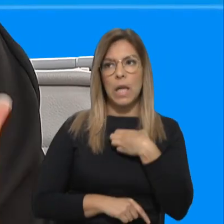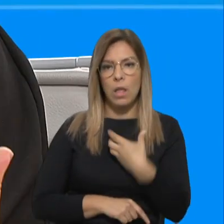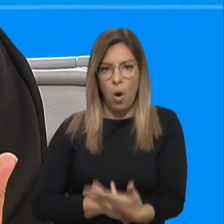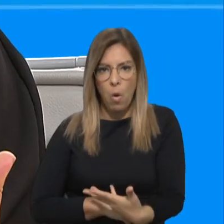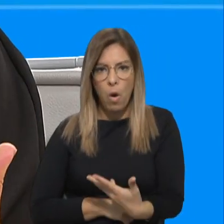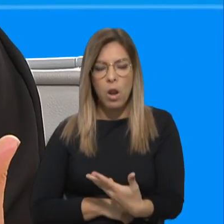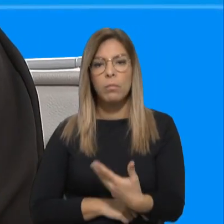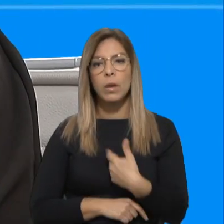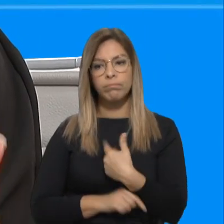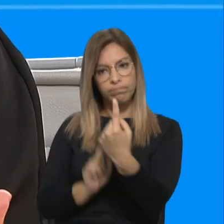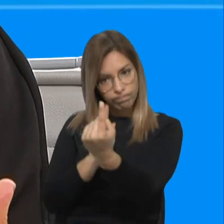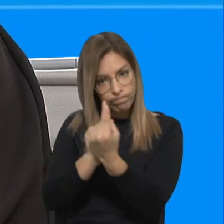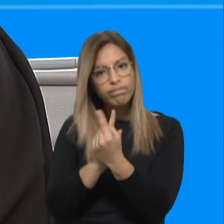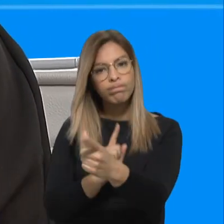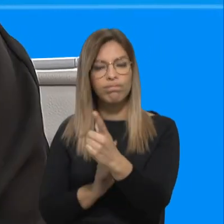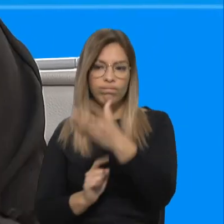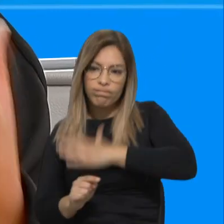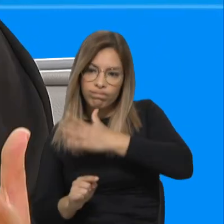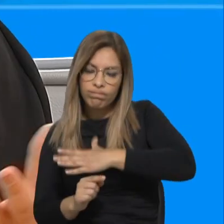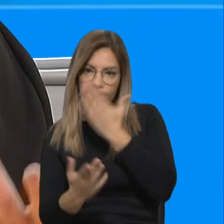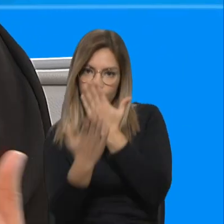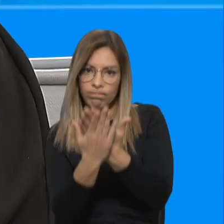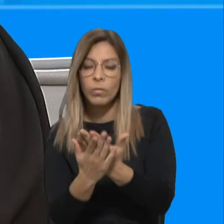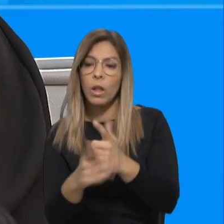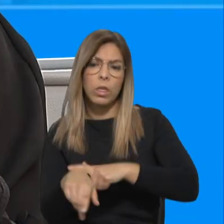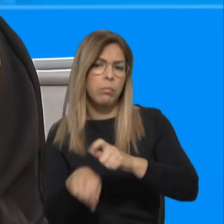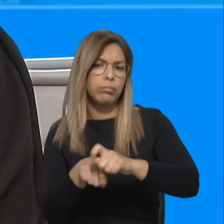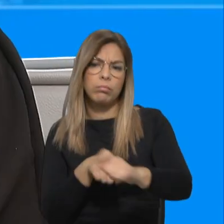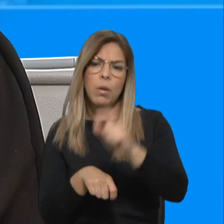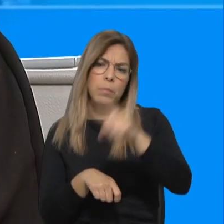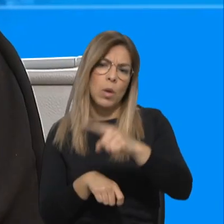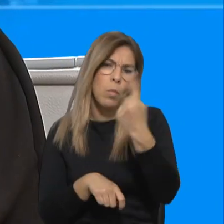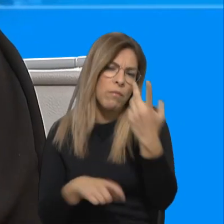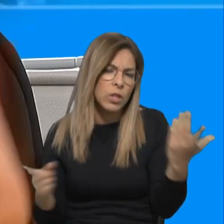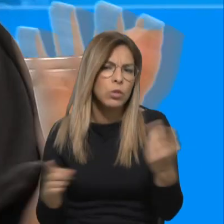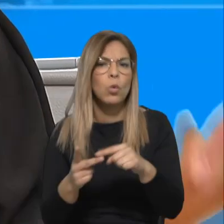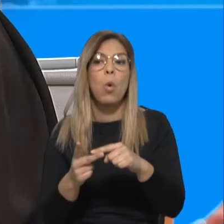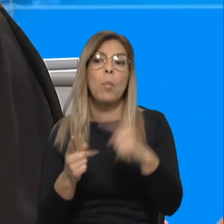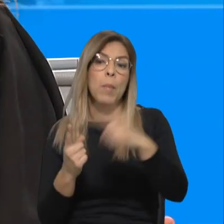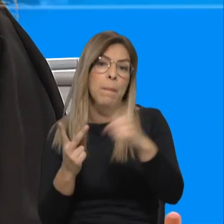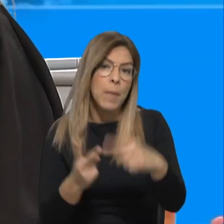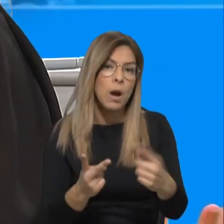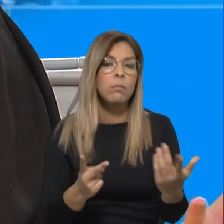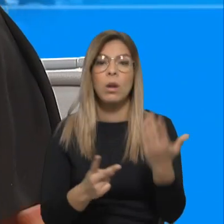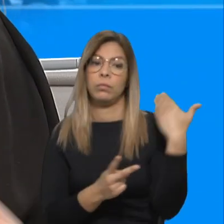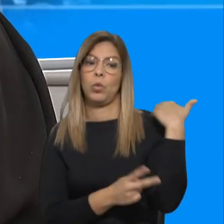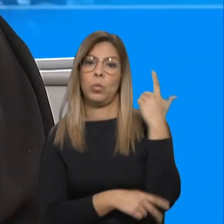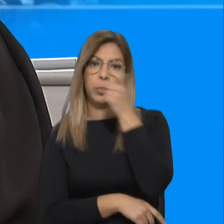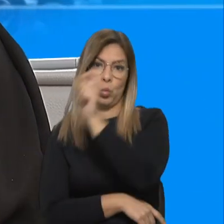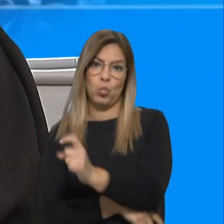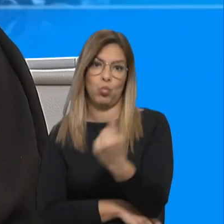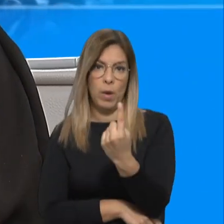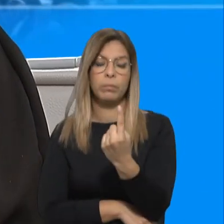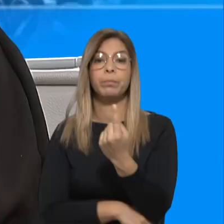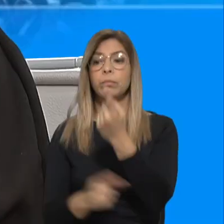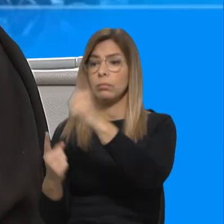importante ouvir a pessoa presencialmente o tempo que for necessário, uma vez, às vezes situações que são 2 vezes. Por exemplo, outro dia tivemos uma pessoa que foi ouvida